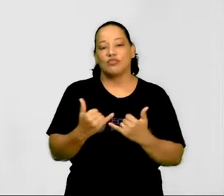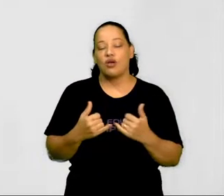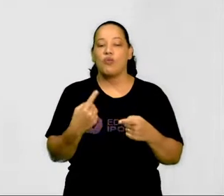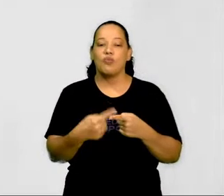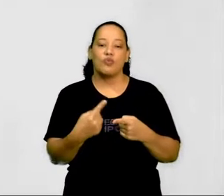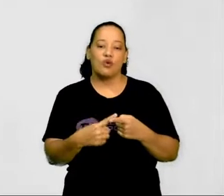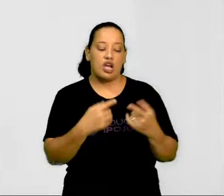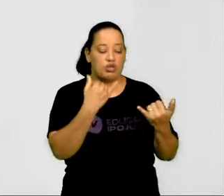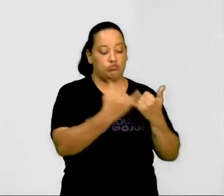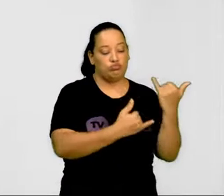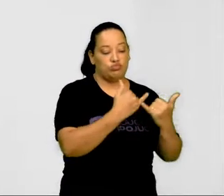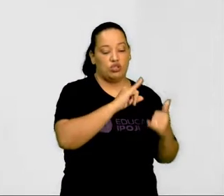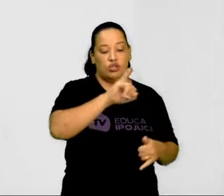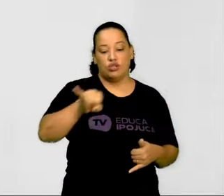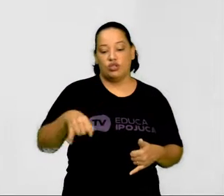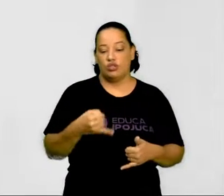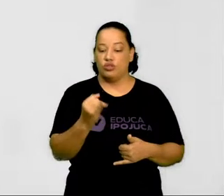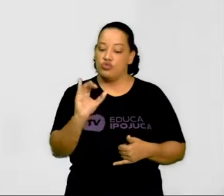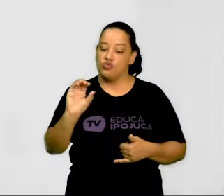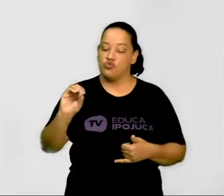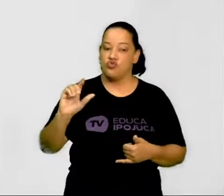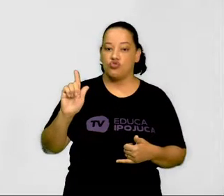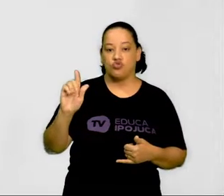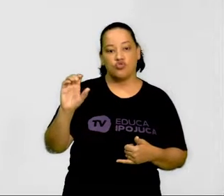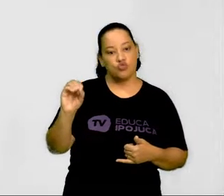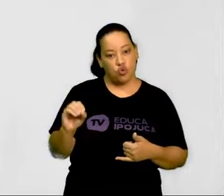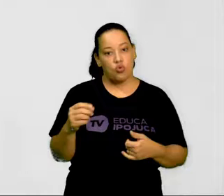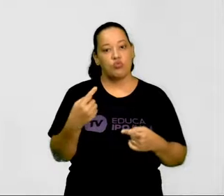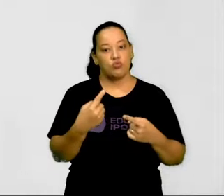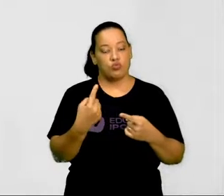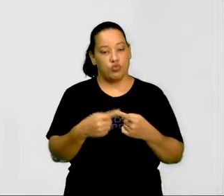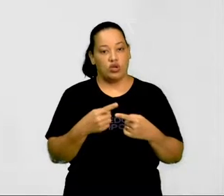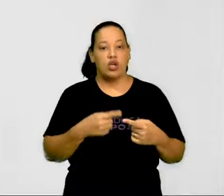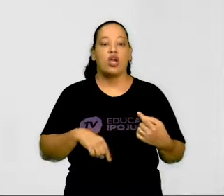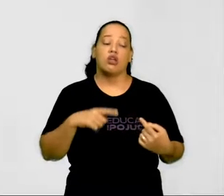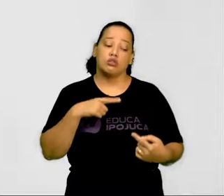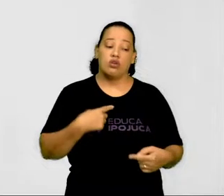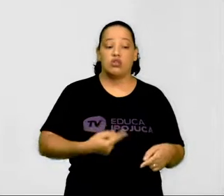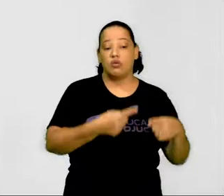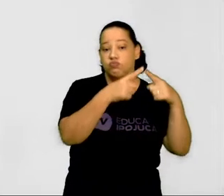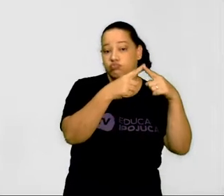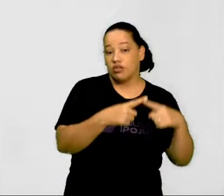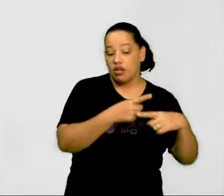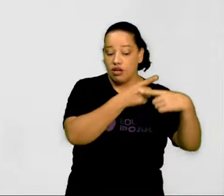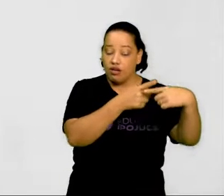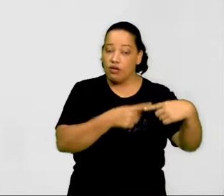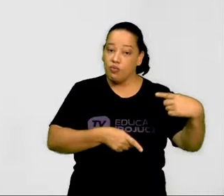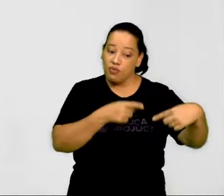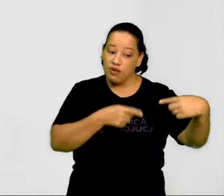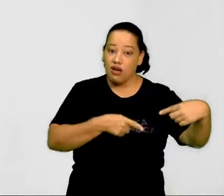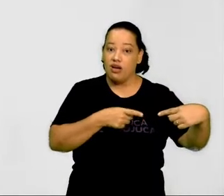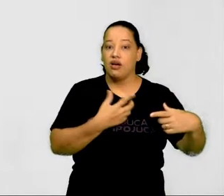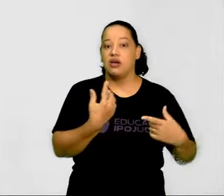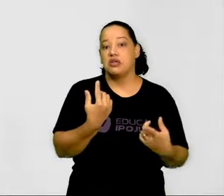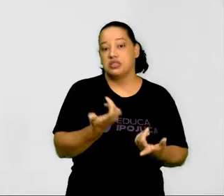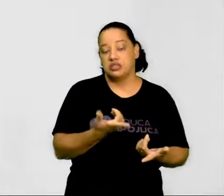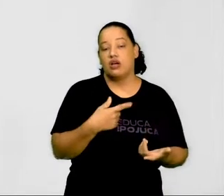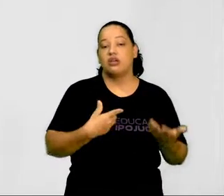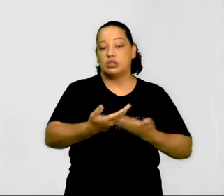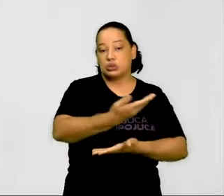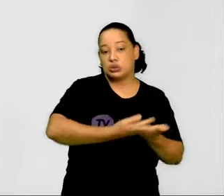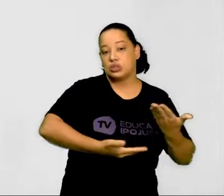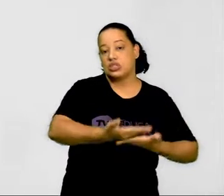jogo quer dizer o que que você tá lhe competindo com alguém para ver se você acerta Se Você erra essa